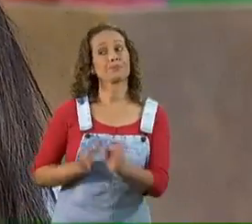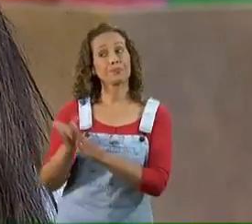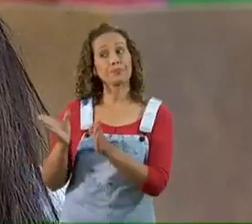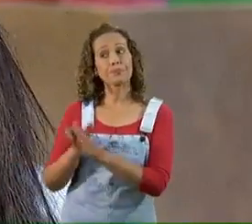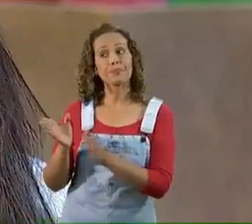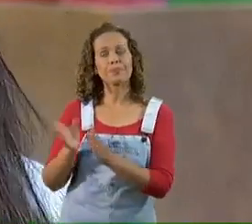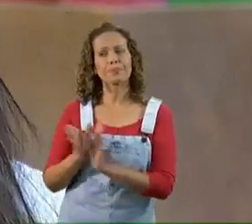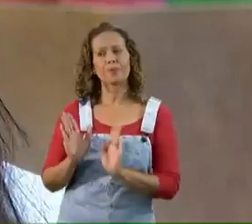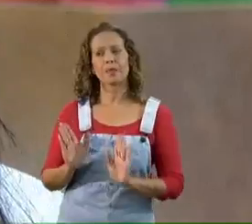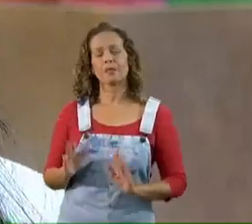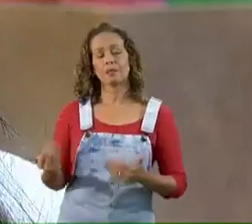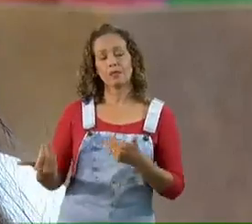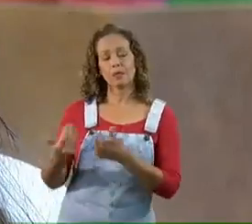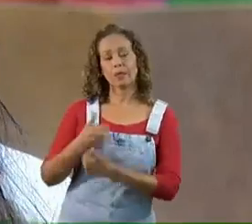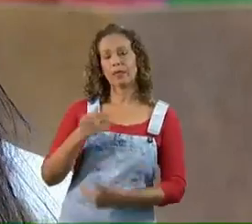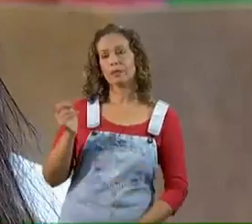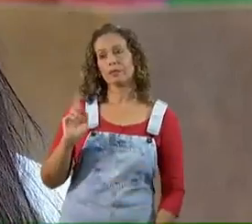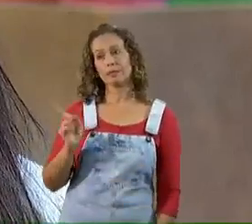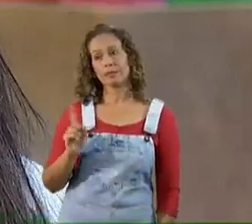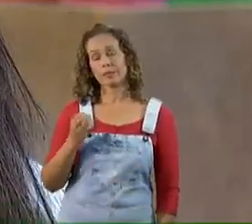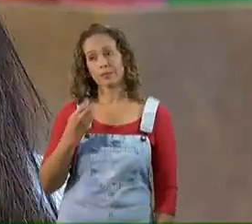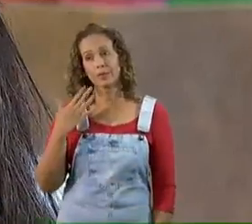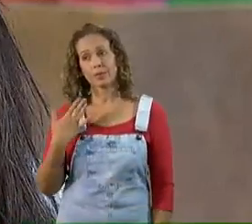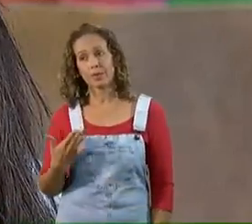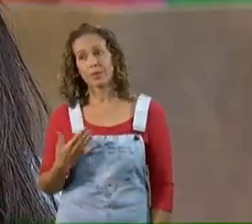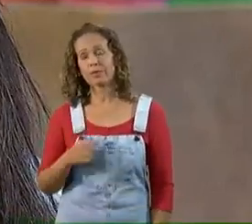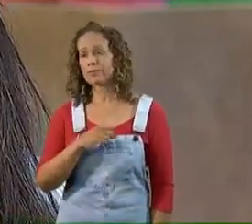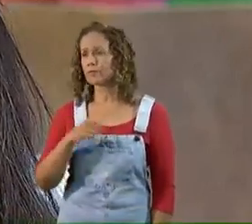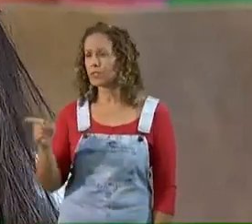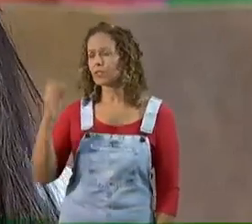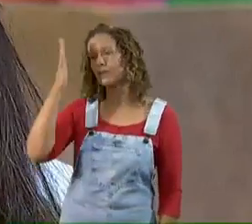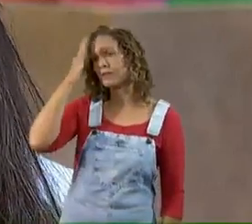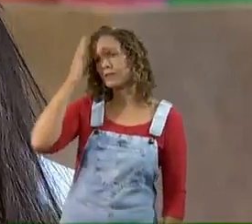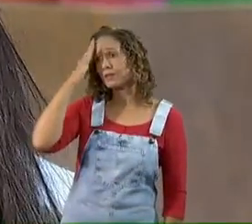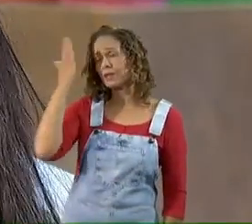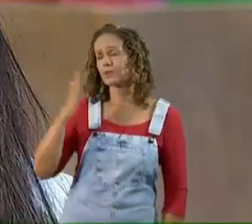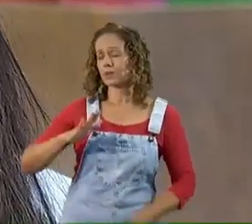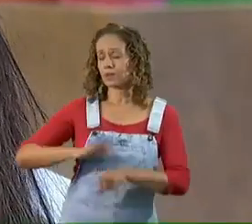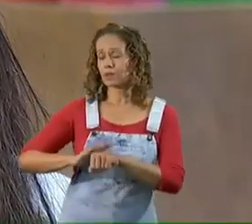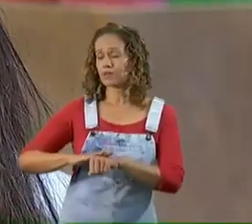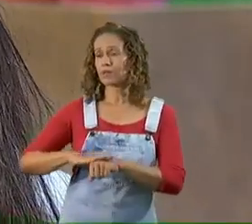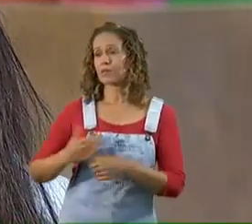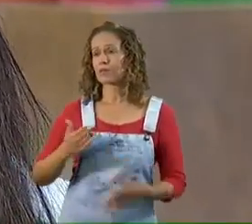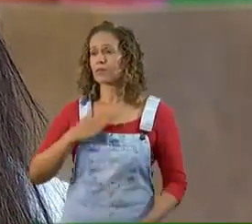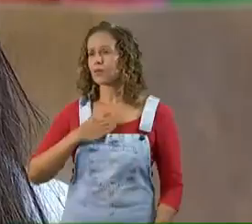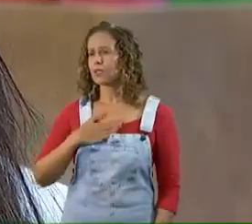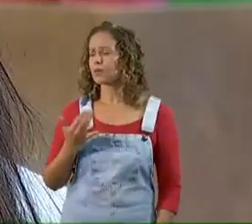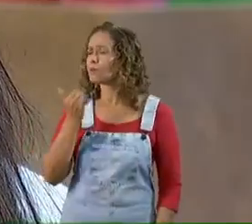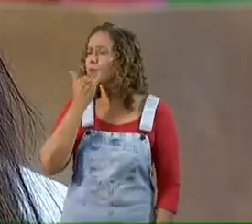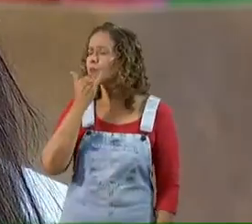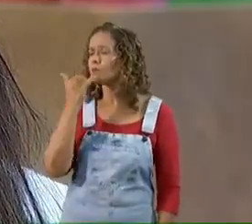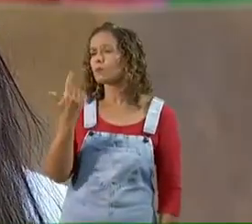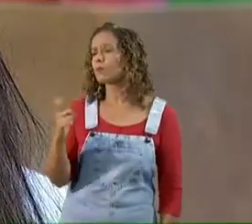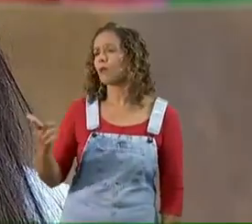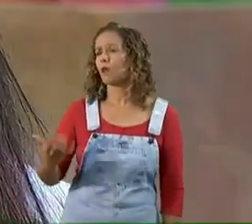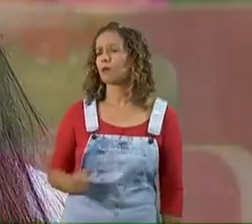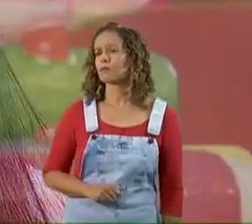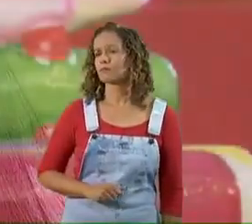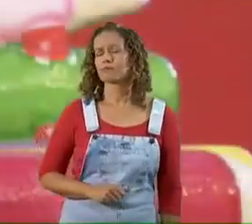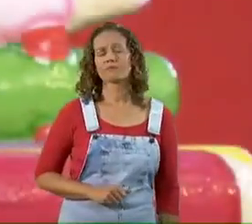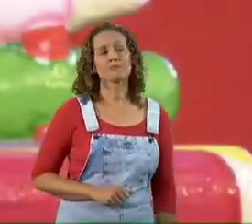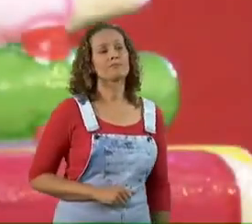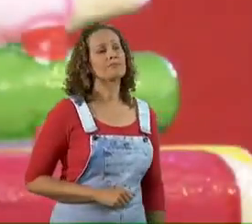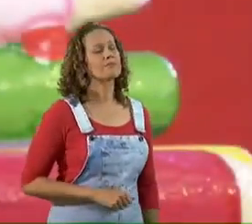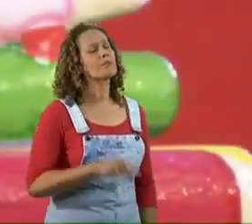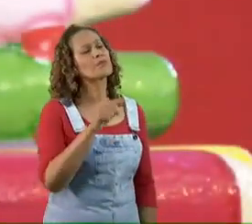intromete nisso, tá bom? Você viu o que ela fez comigo. Não tem perdão. E o que você me diz em relação